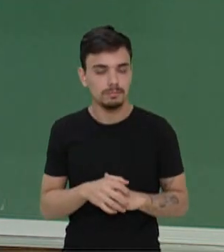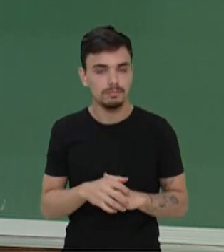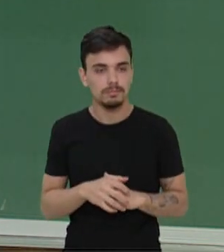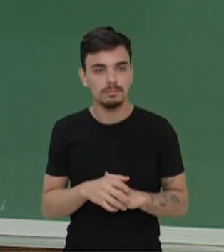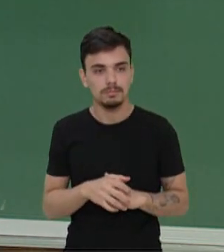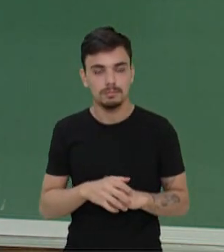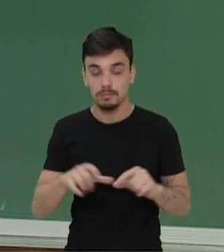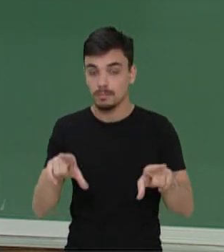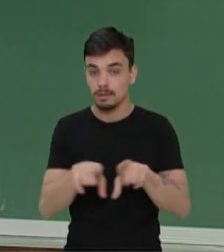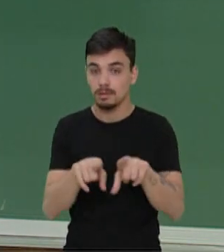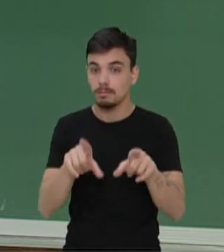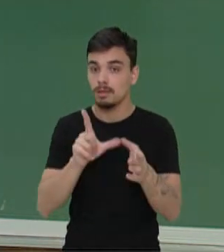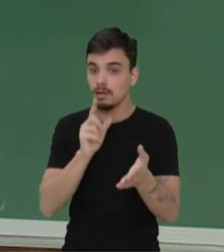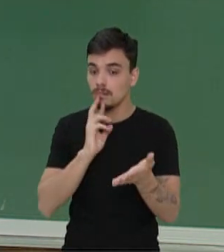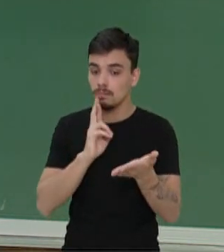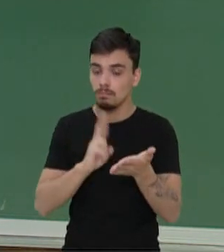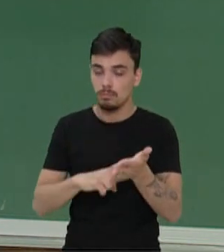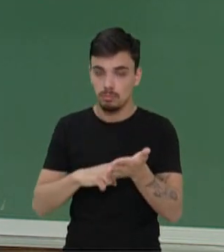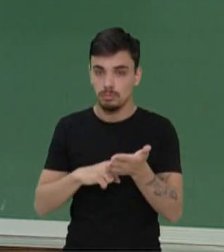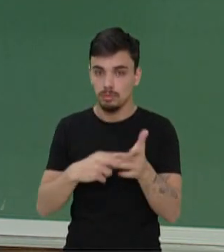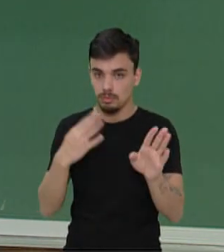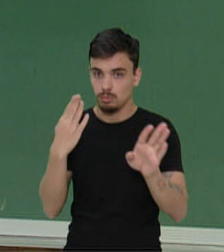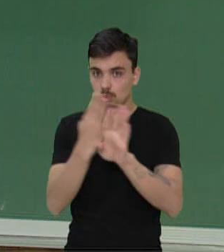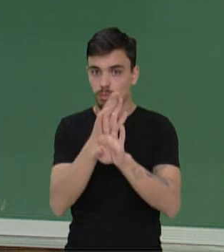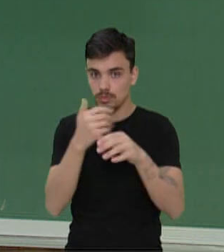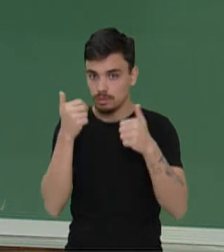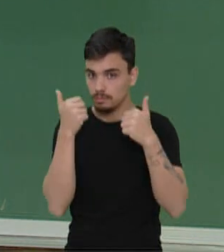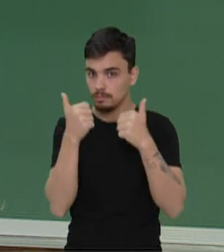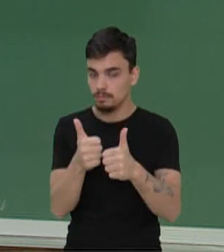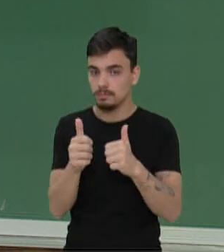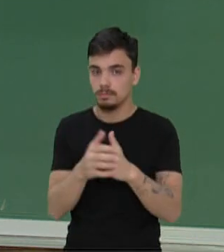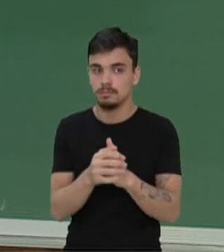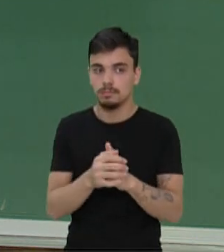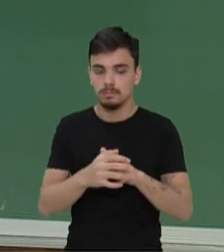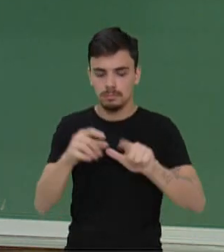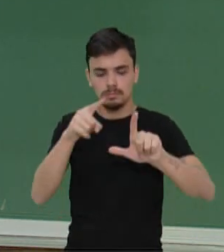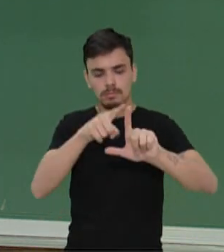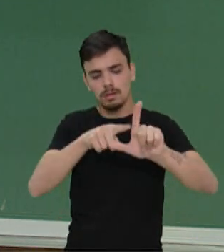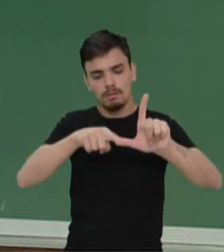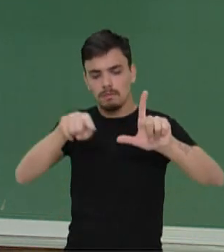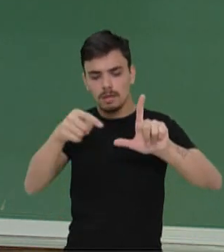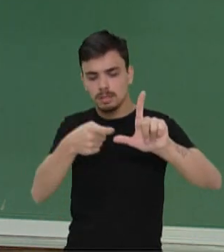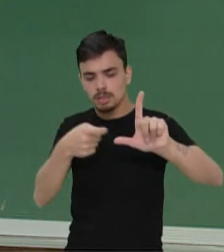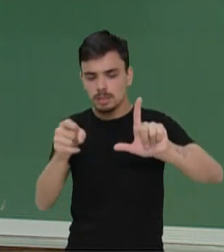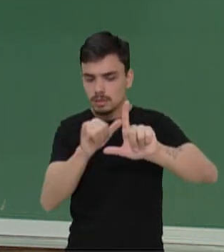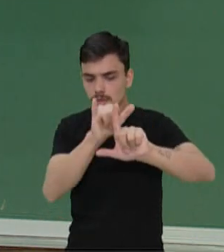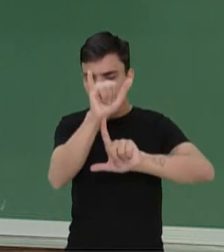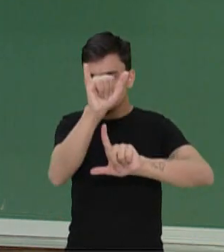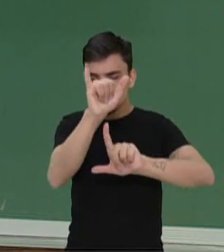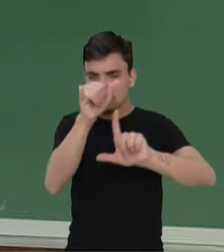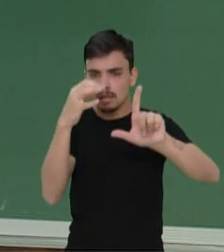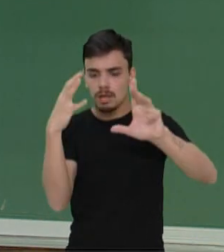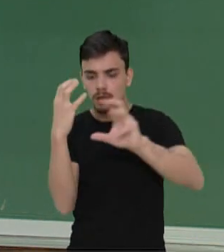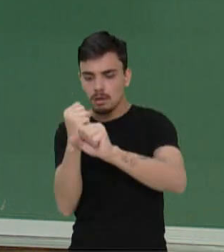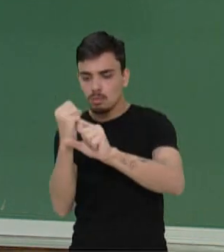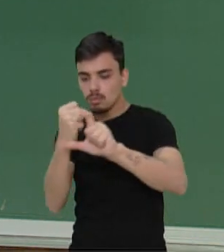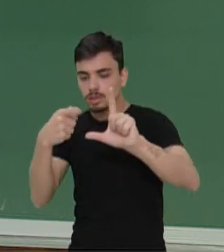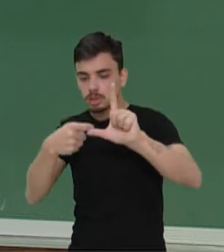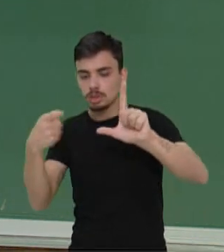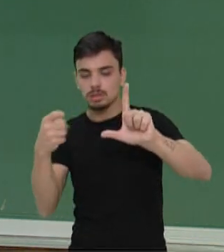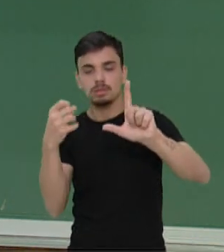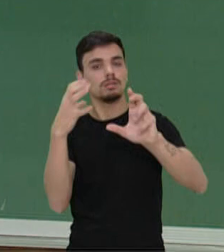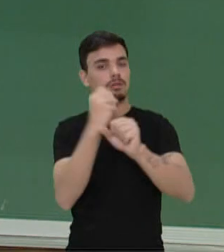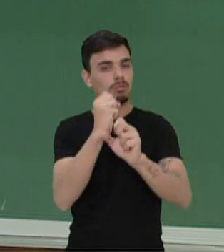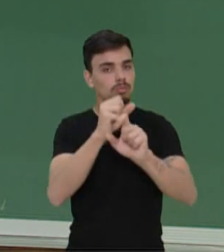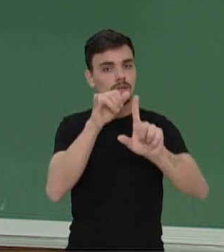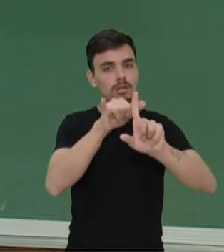dê a resposta, né? Calcula o x do vértice e diga o que é o x do vértice. Calcula o y do vértice e diga o que